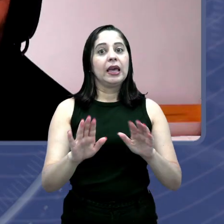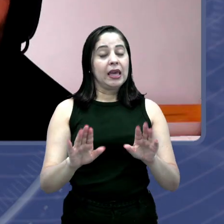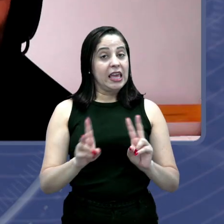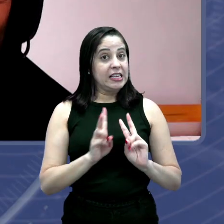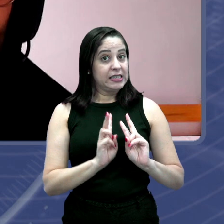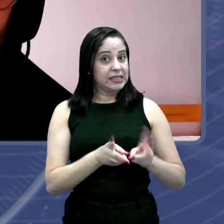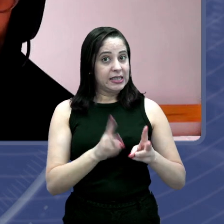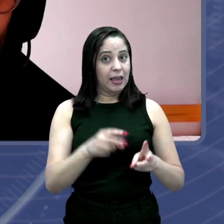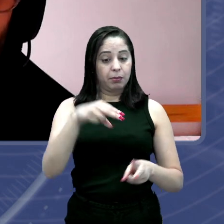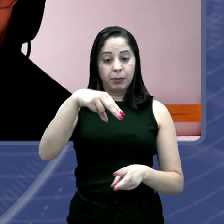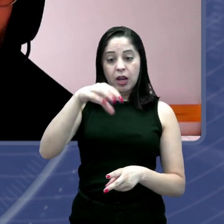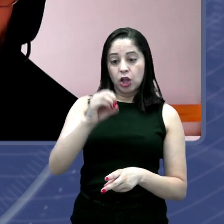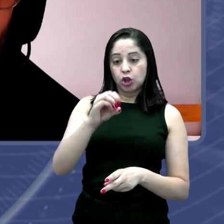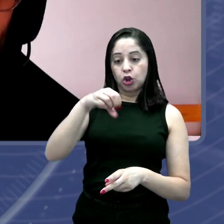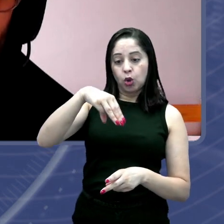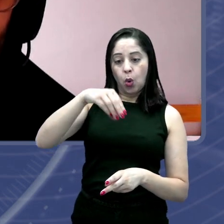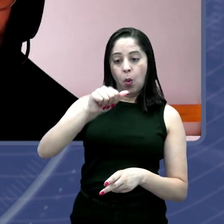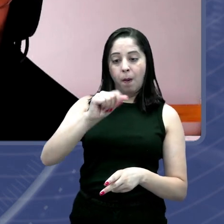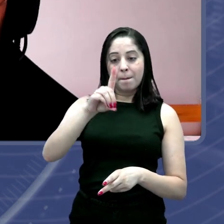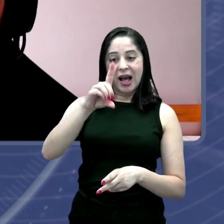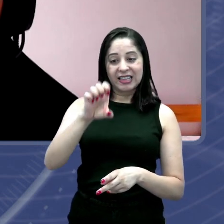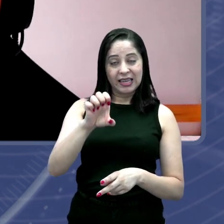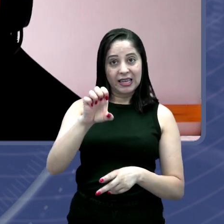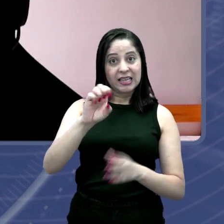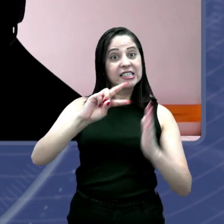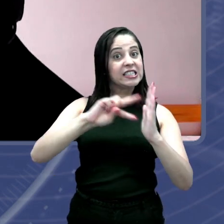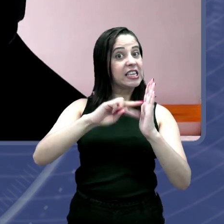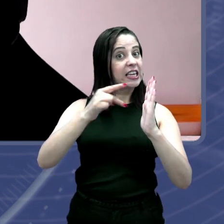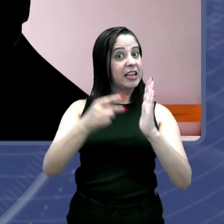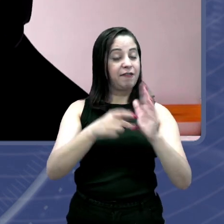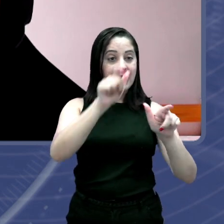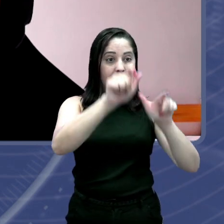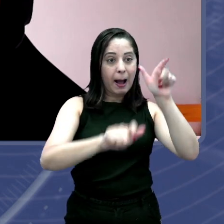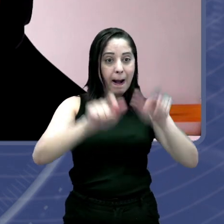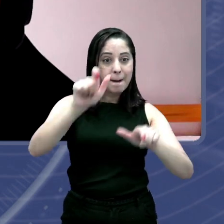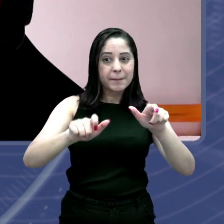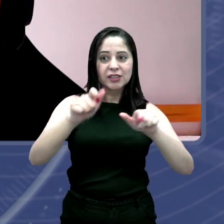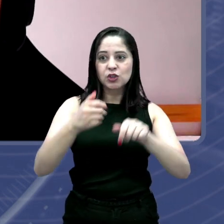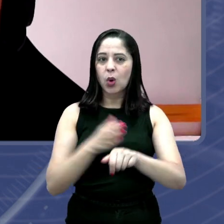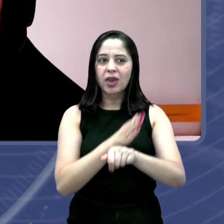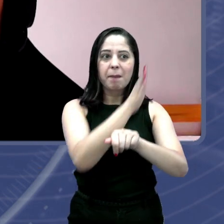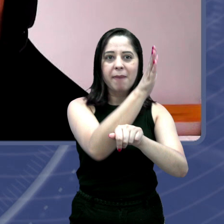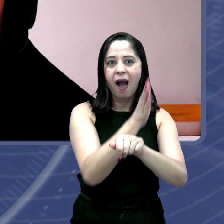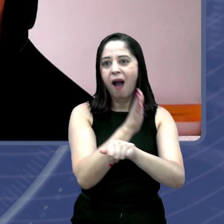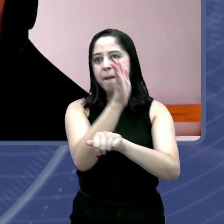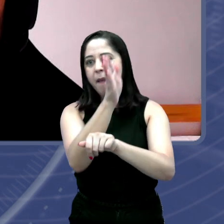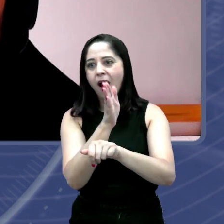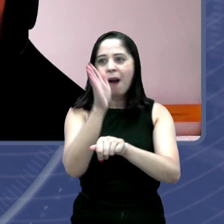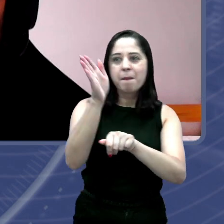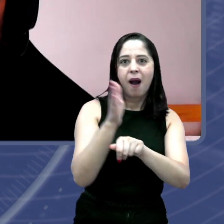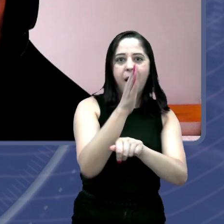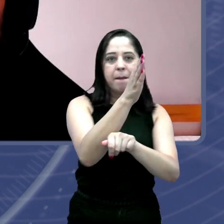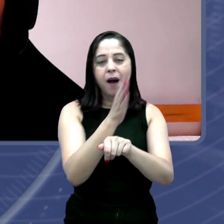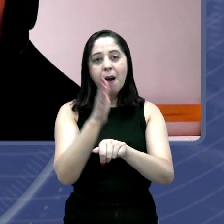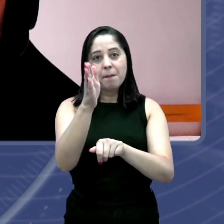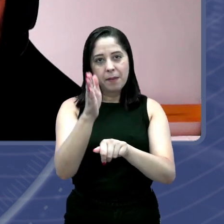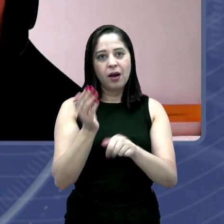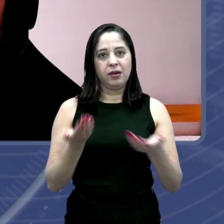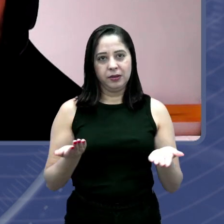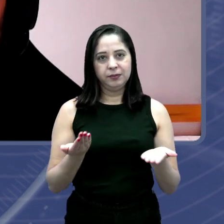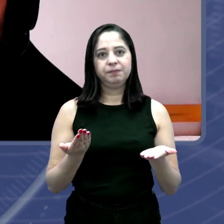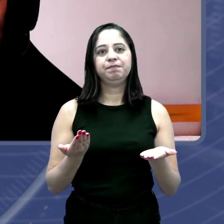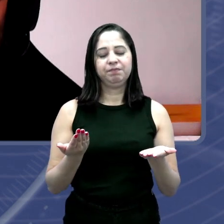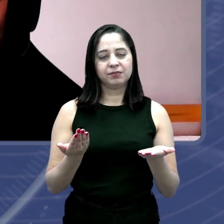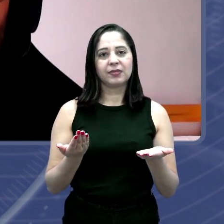estiveram presentes. A gente pode falar que as pessoas estão se tornando nômades novamente, só que nesse outro sentido,